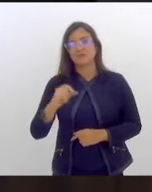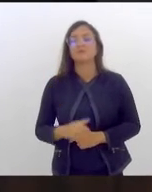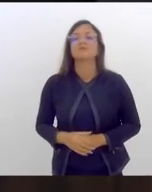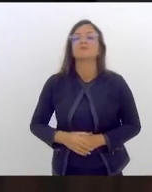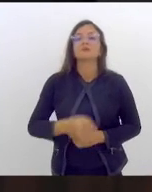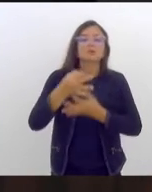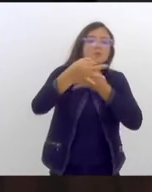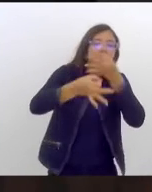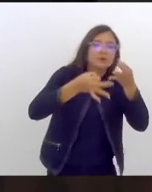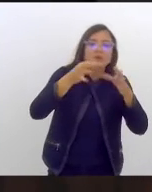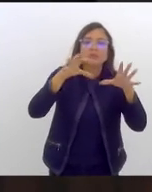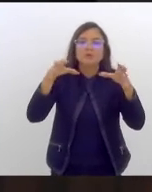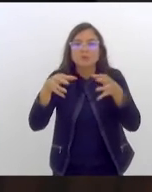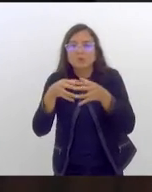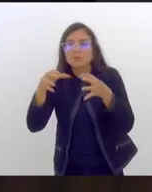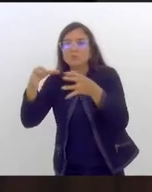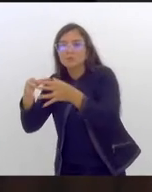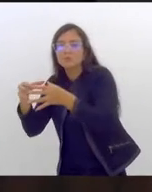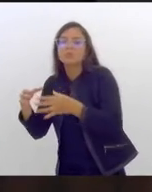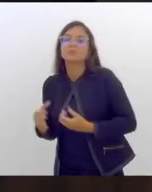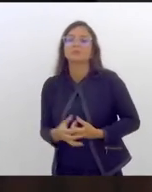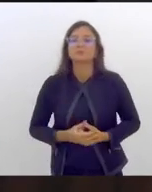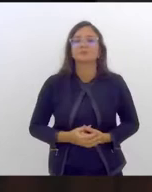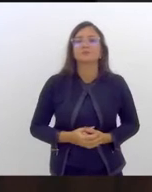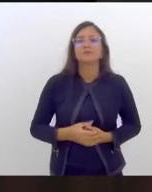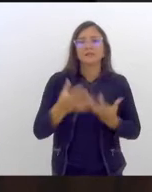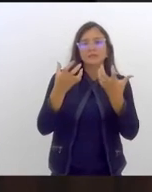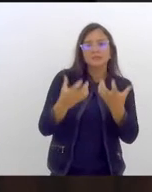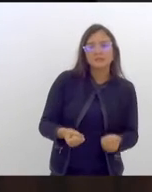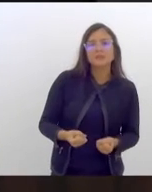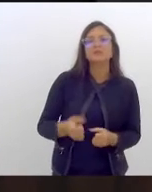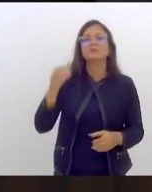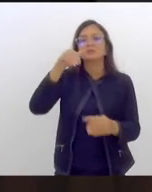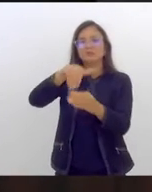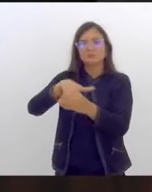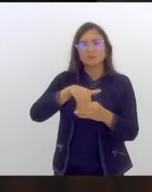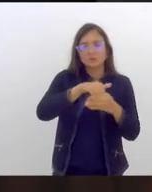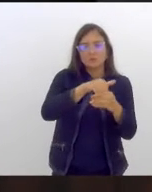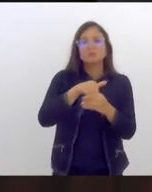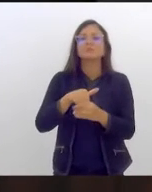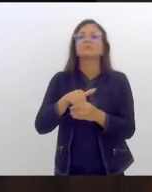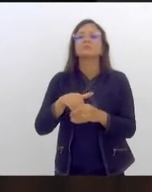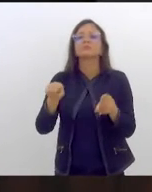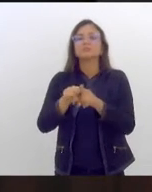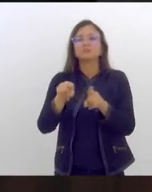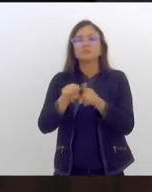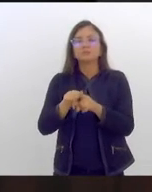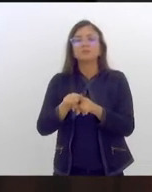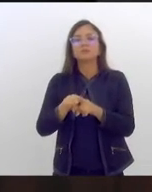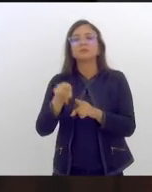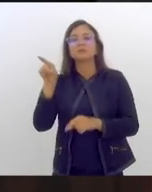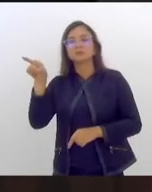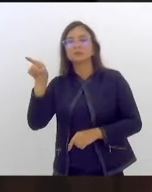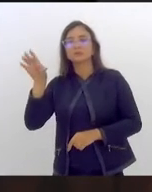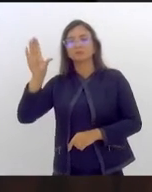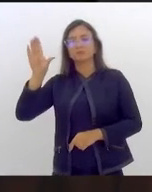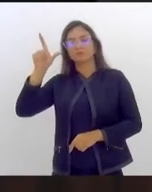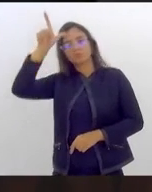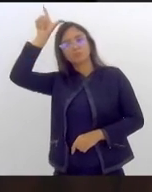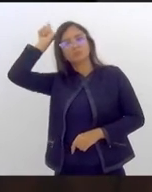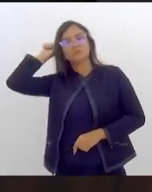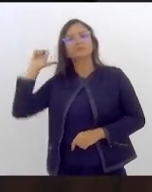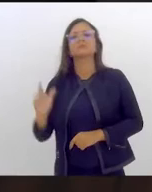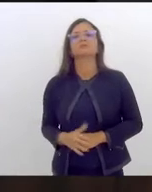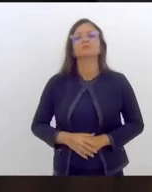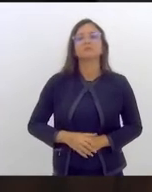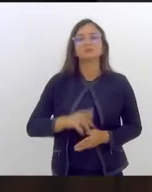fiscalização financeira e controle favorável com voto em separar favorável com ressalva do deputado Luiz Paulo relatou